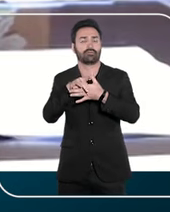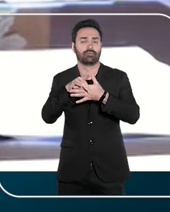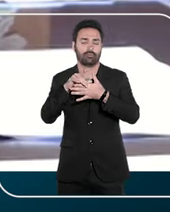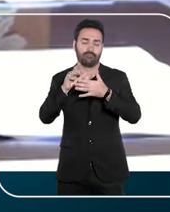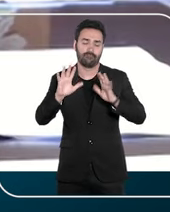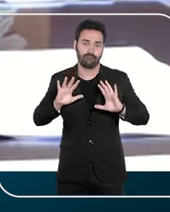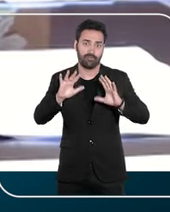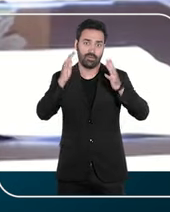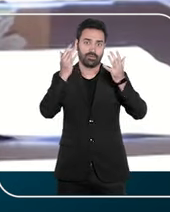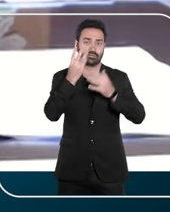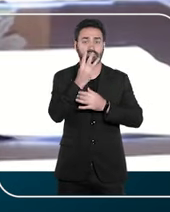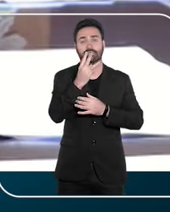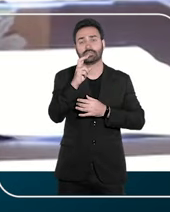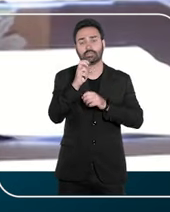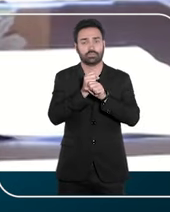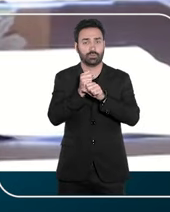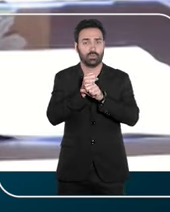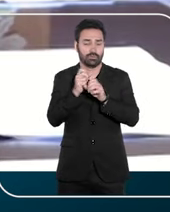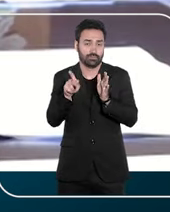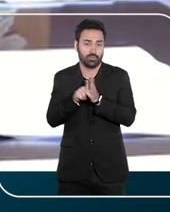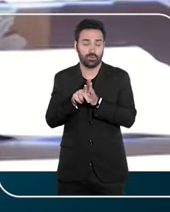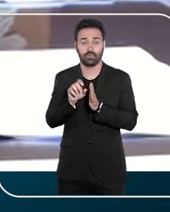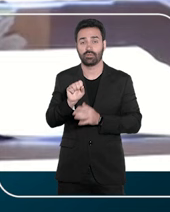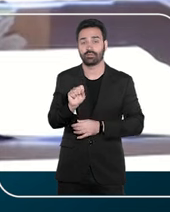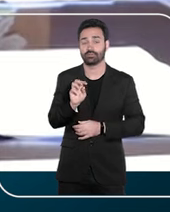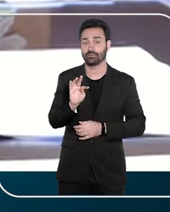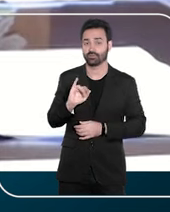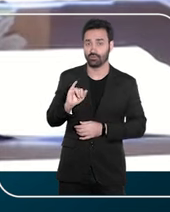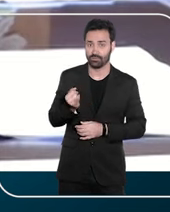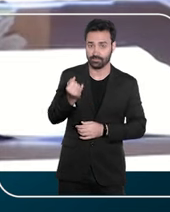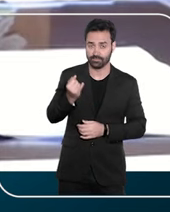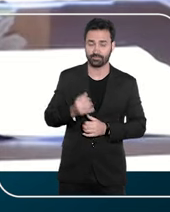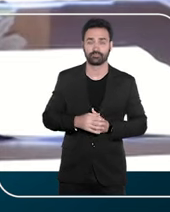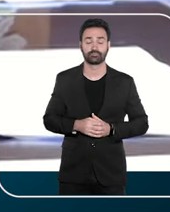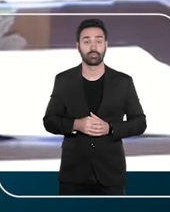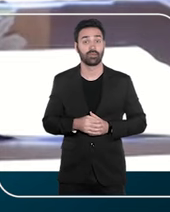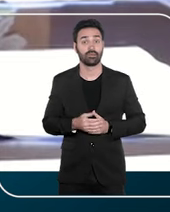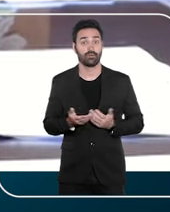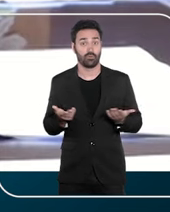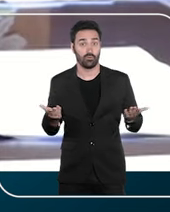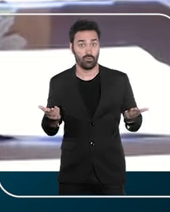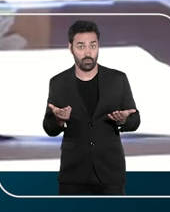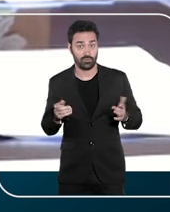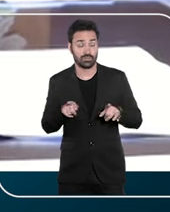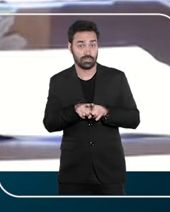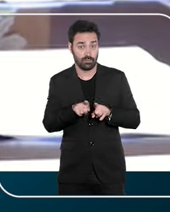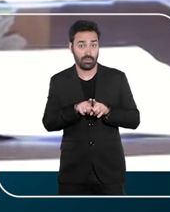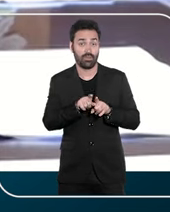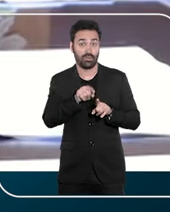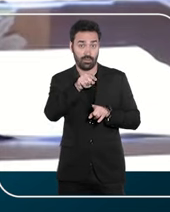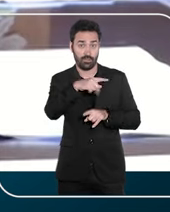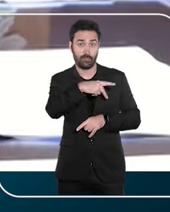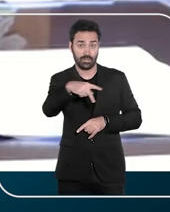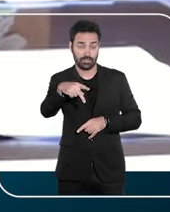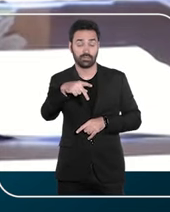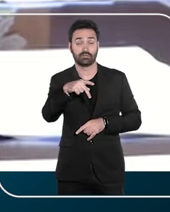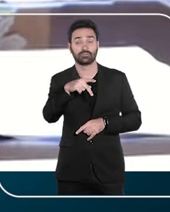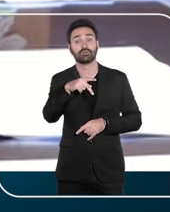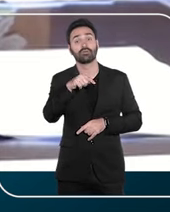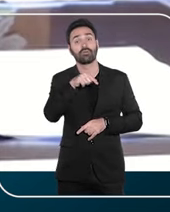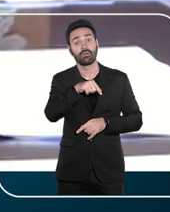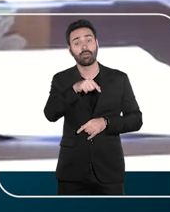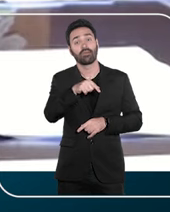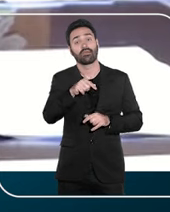dos 35 anos do nosso STJ. E hoje também ela comandou as festividades dos